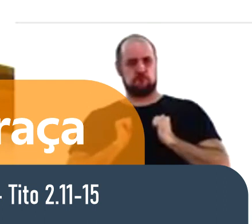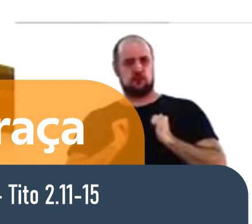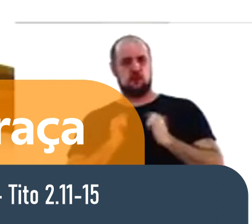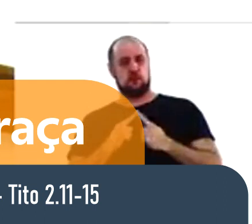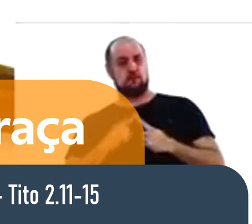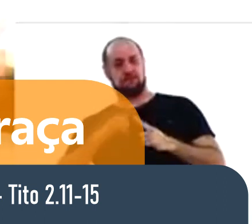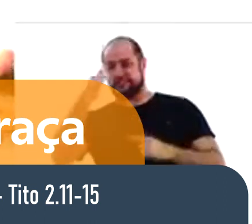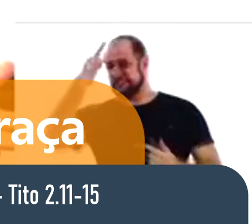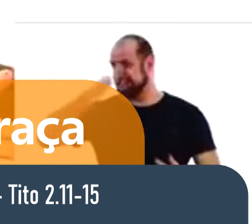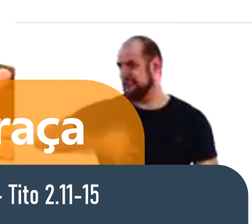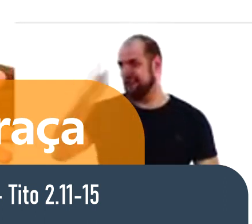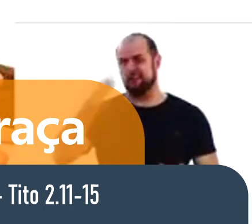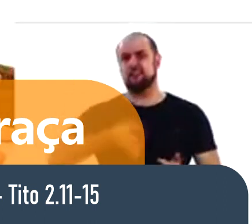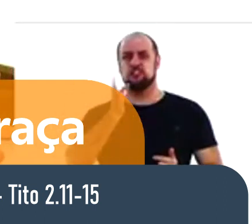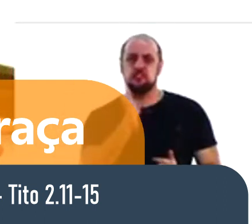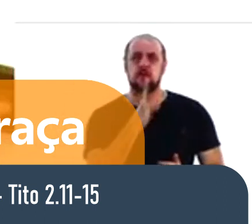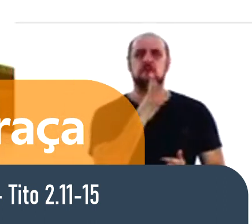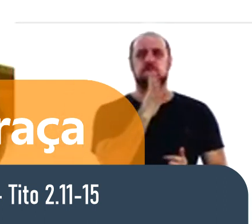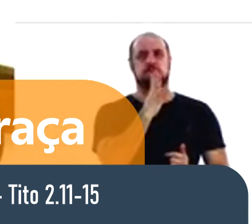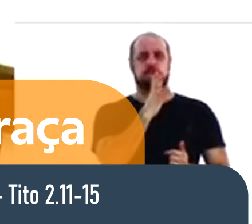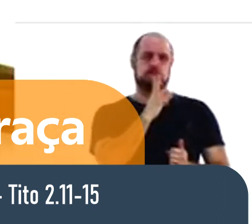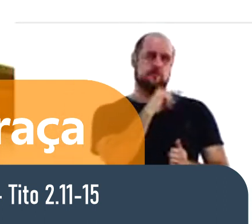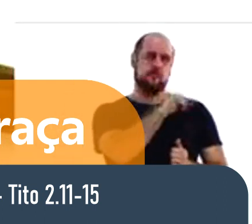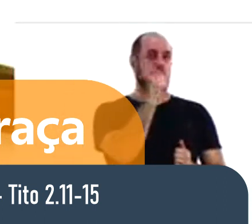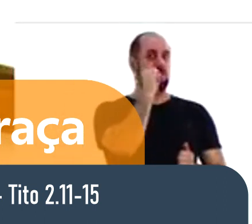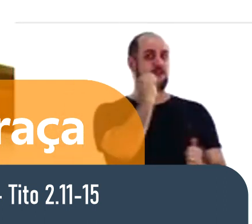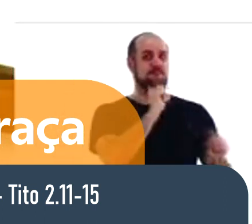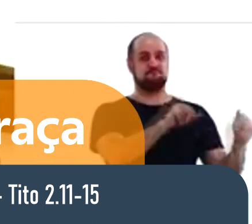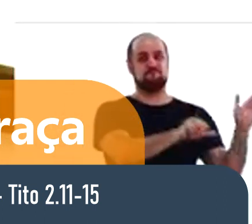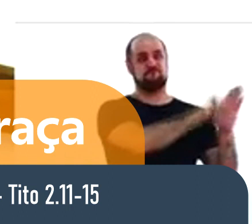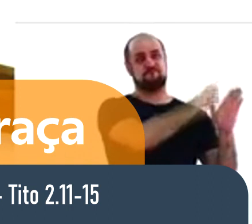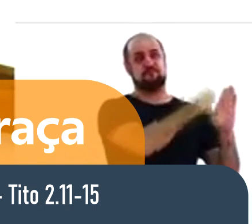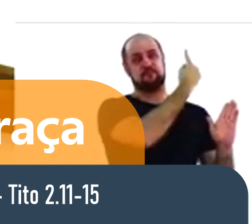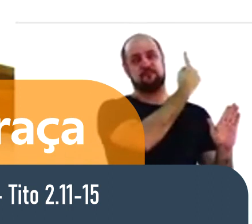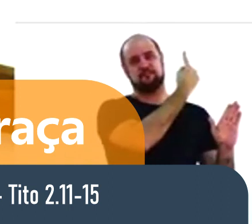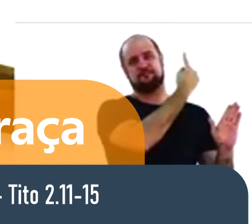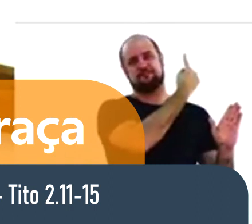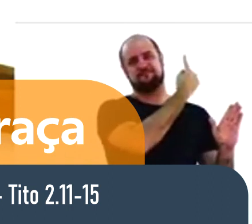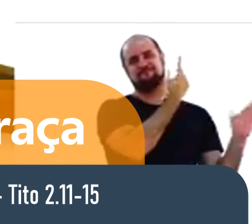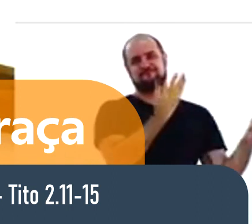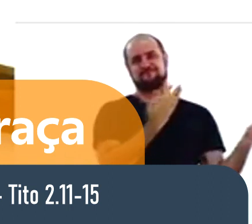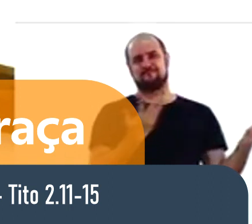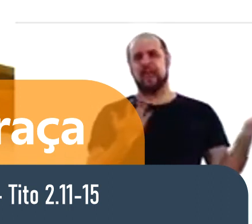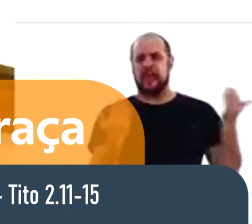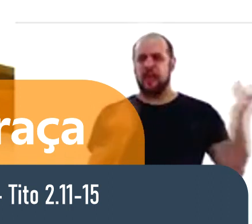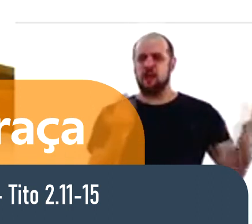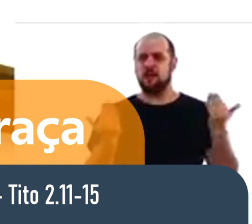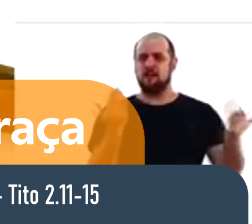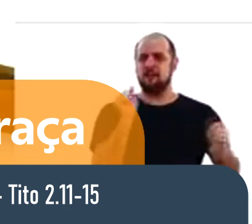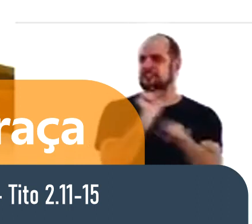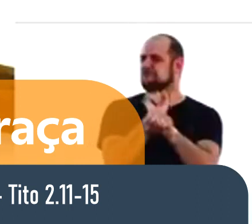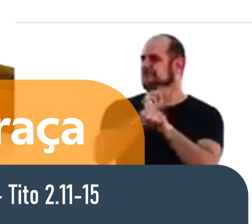Ela não, talvez fosse a primeira vez. Percebe o que é esperar com certeza como um